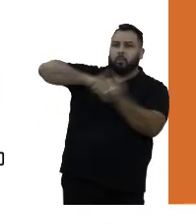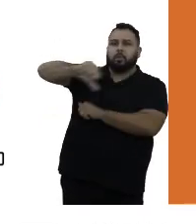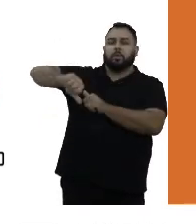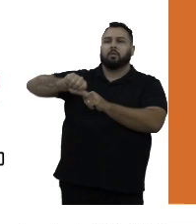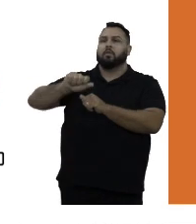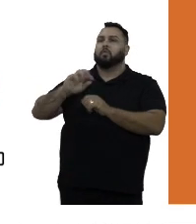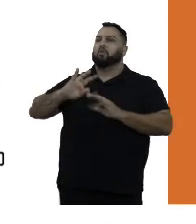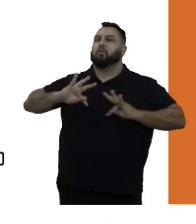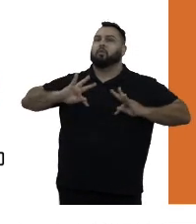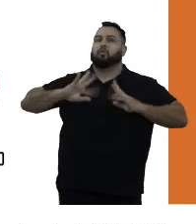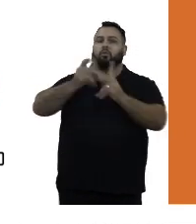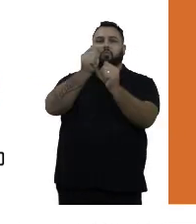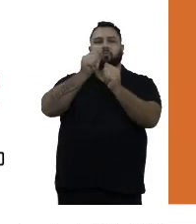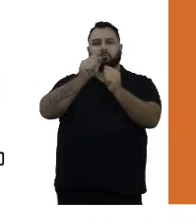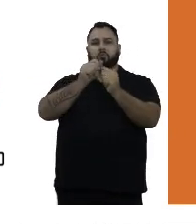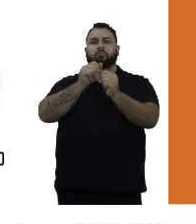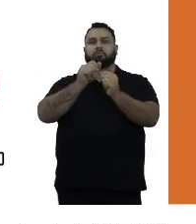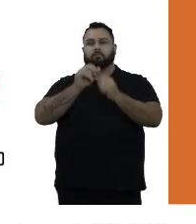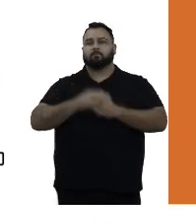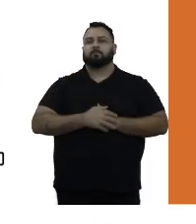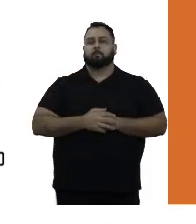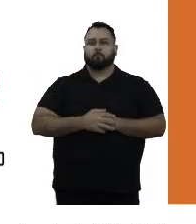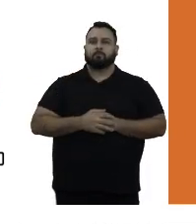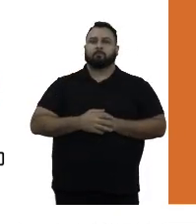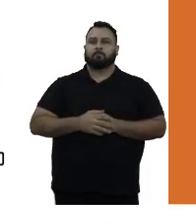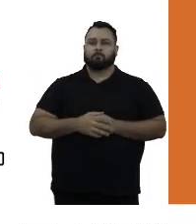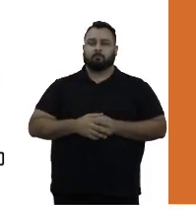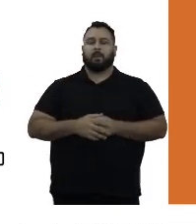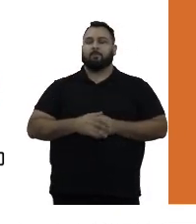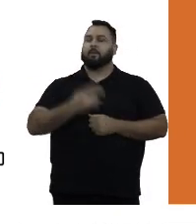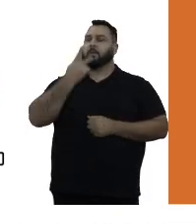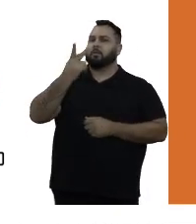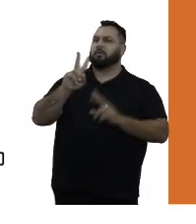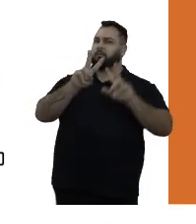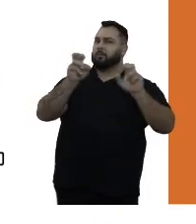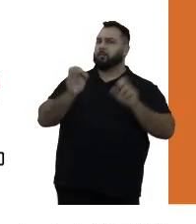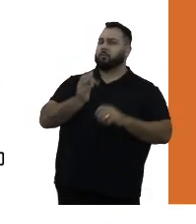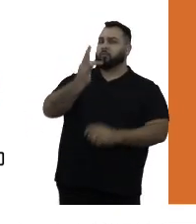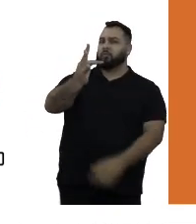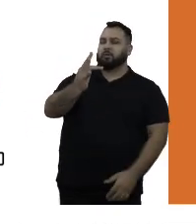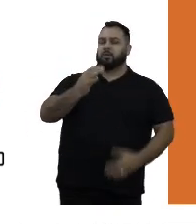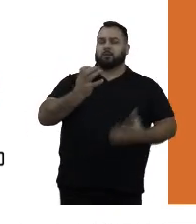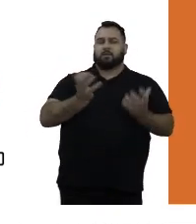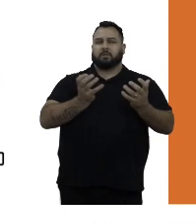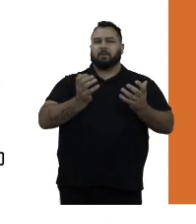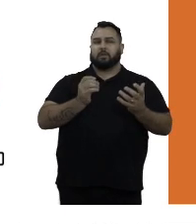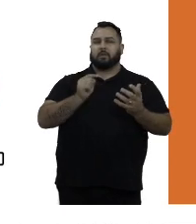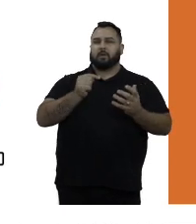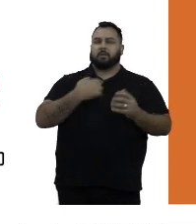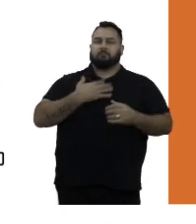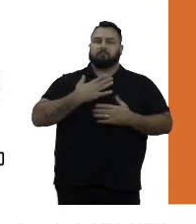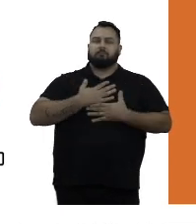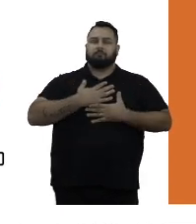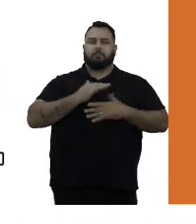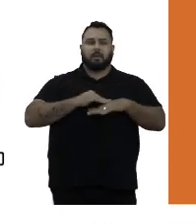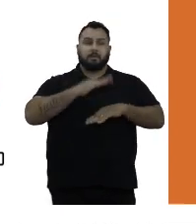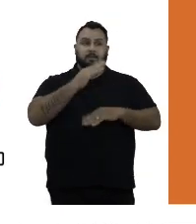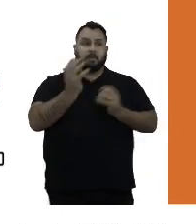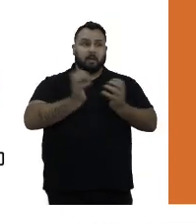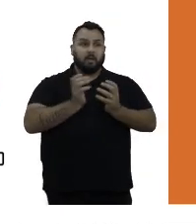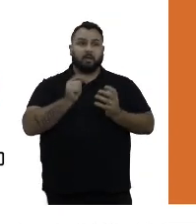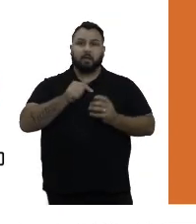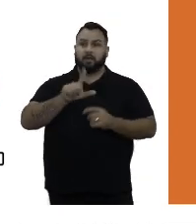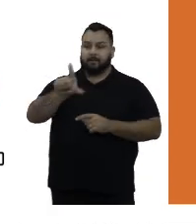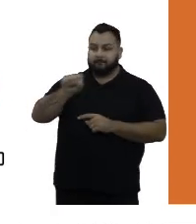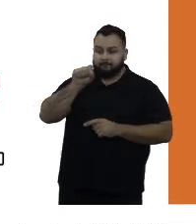vinha construindo ao longo do tempo. É claro que quando a gente fala de futuro, o que a gente mais quer é o futuro que a gente prefere, os futuros preferíveis,